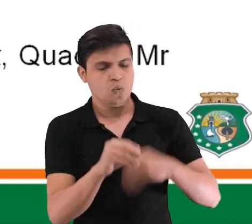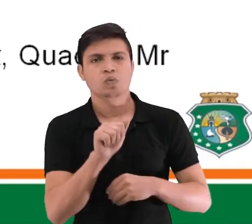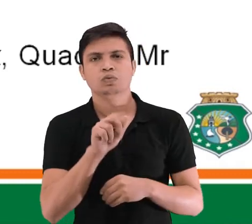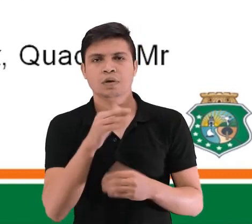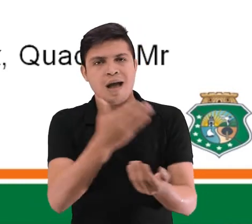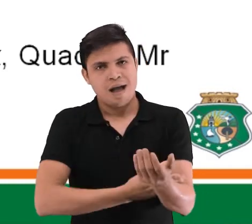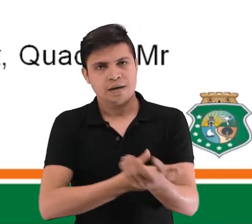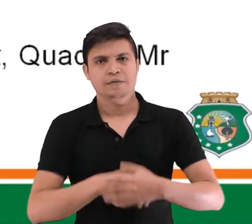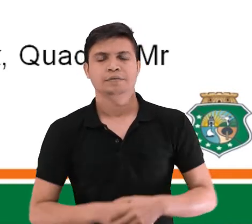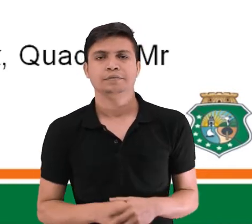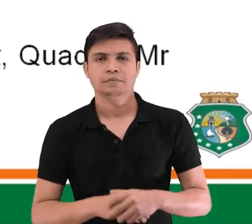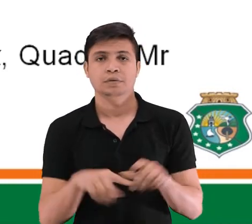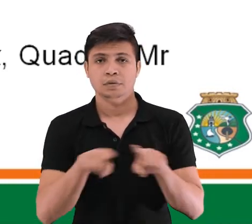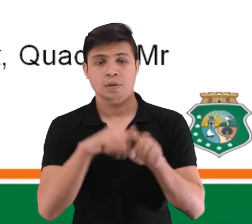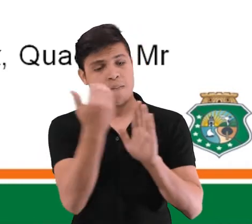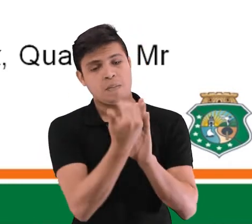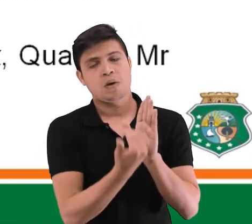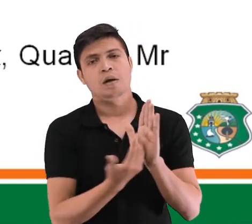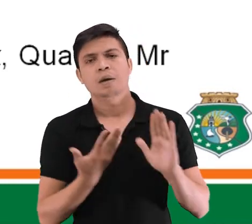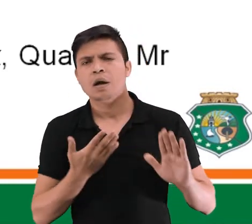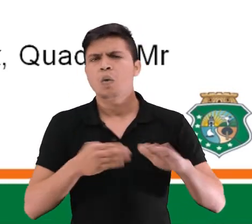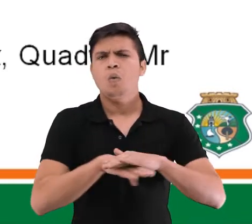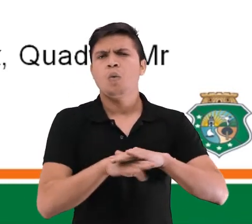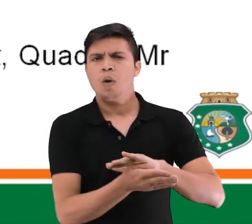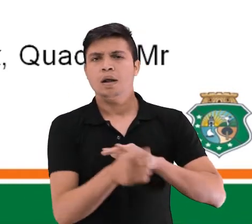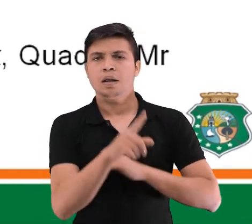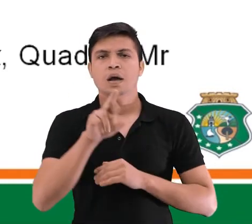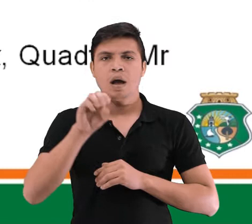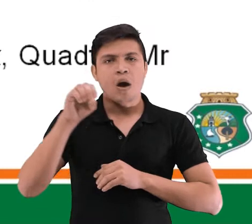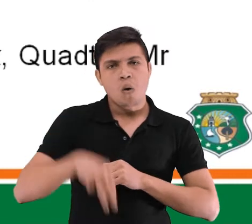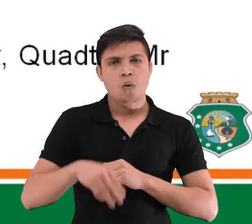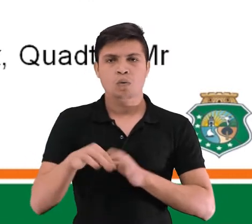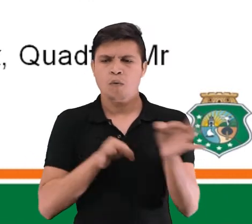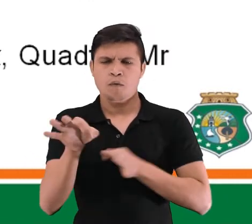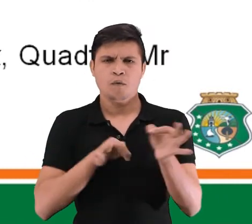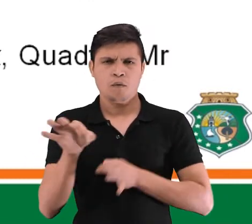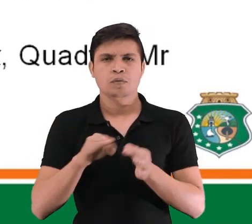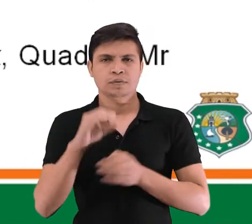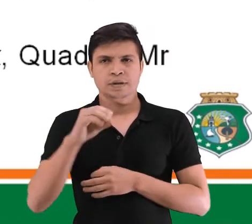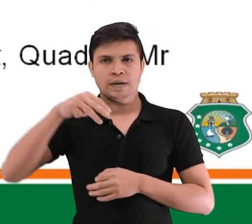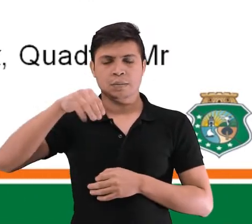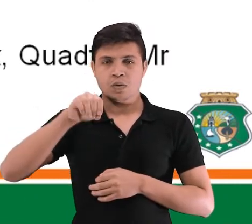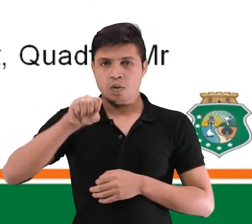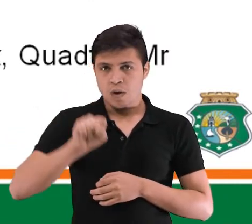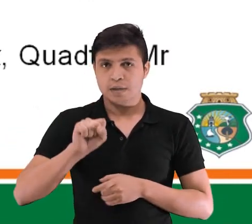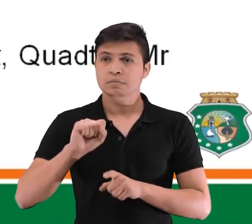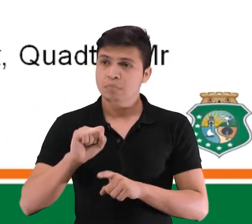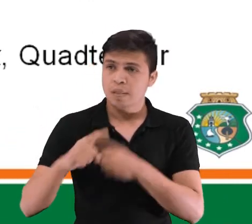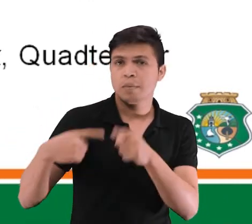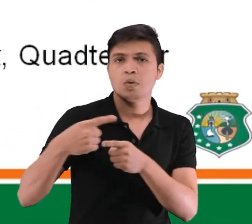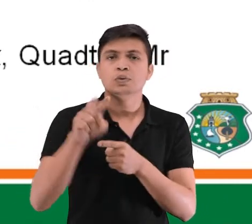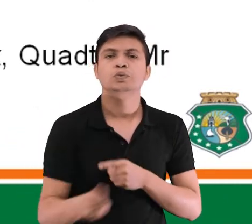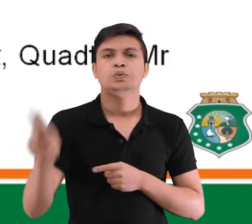Programa armazenado na ROM que configura os dados do CMOS, que posteriormente serão utilizados pelo